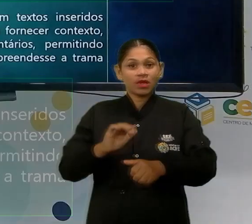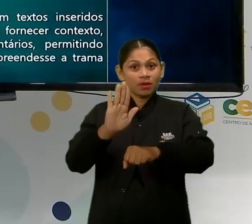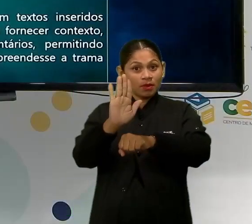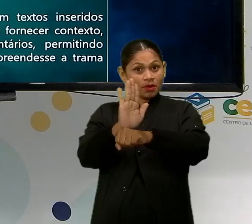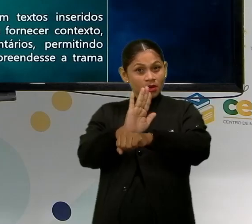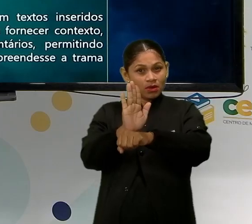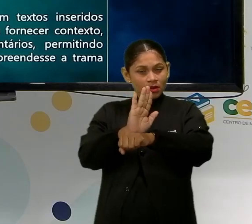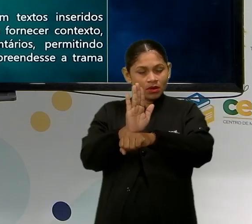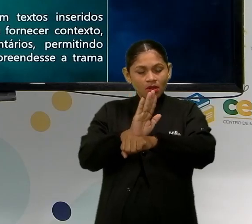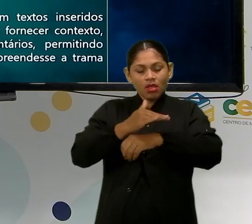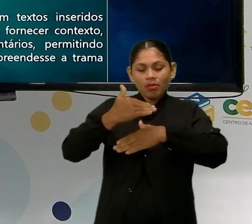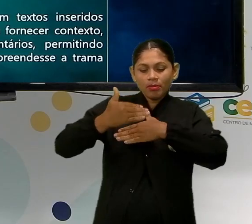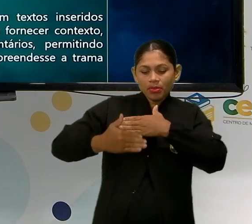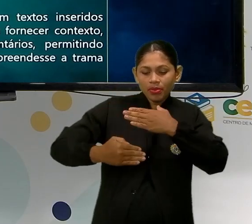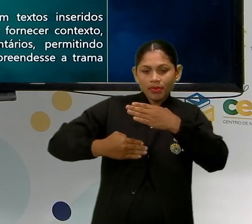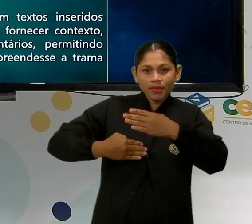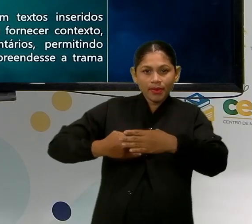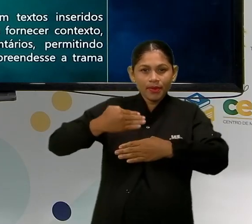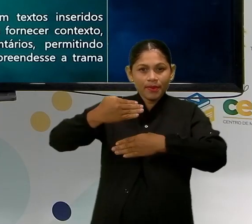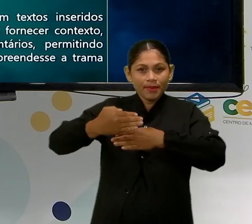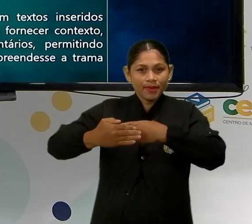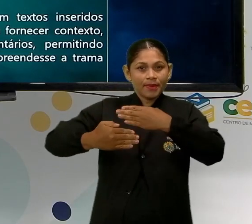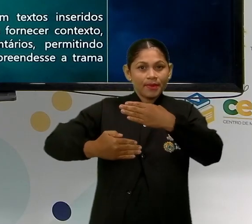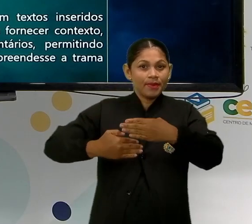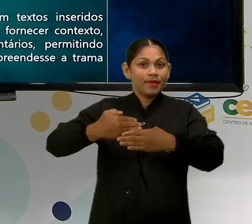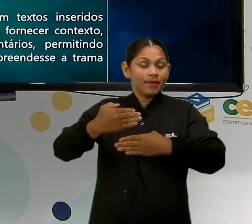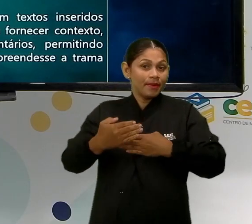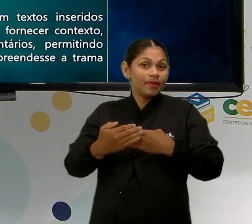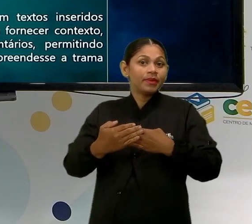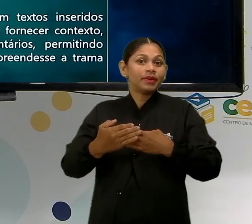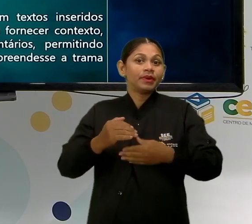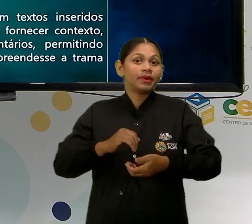em todo o seu processo de evolução,